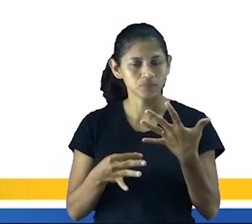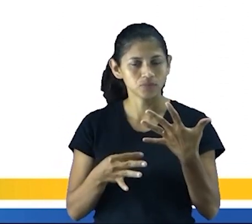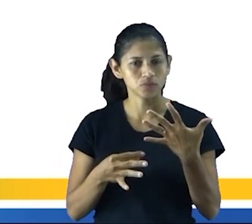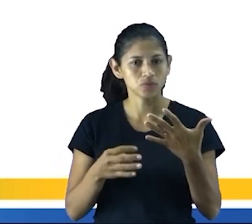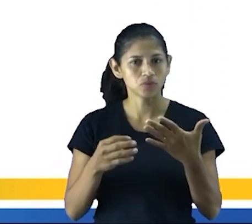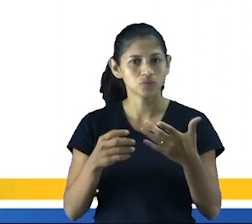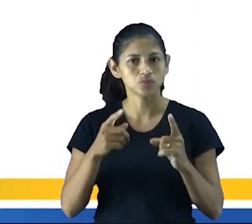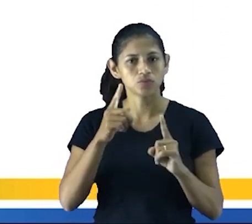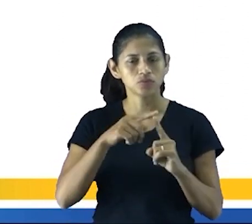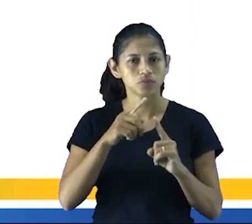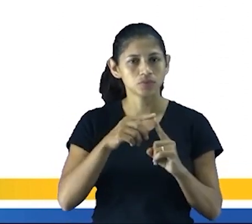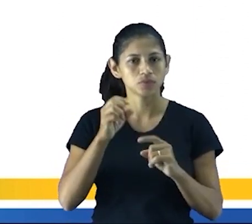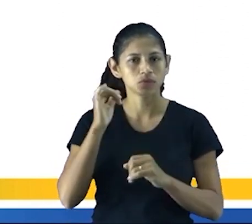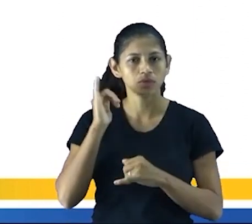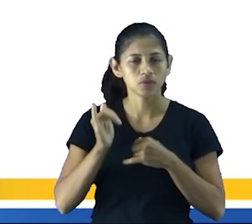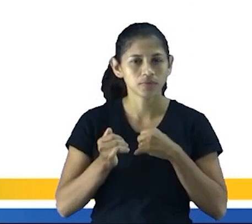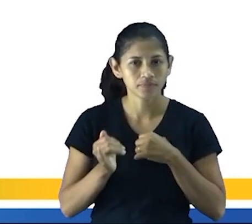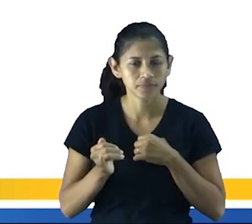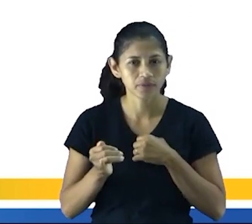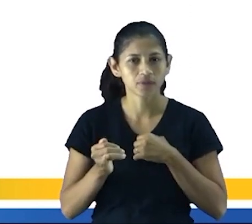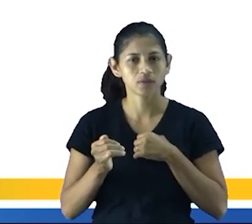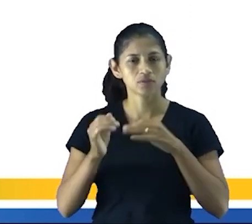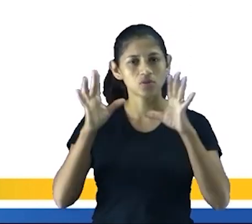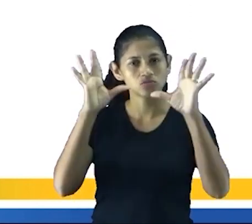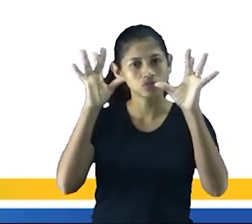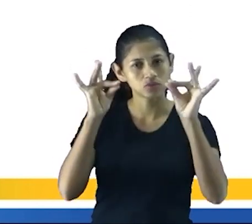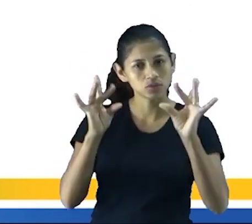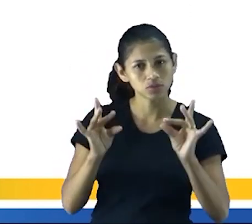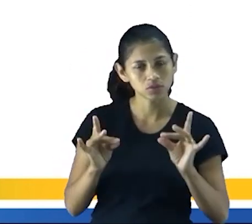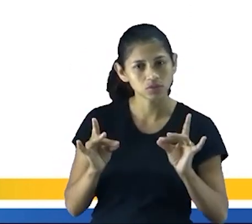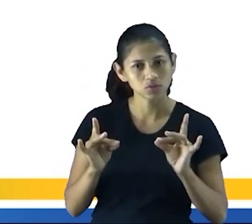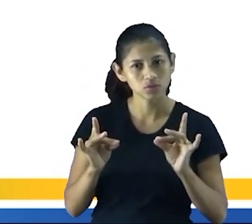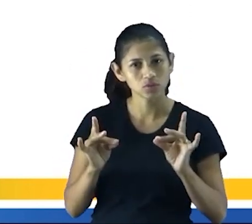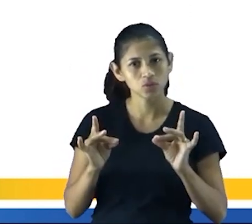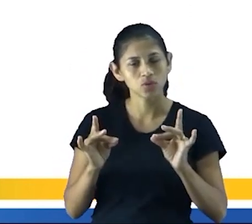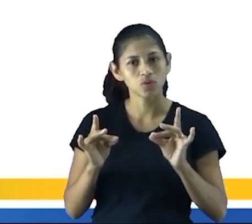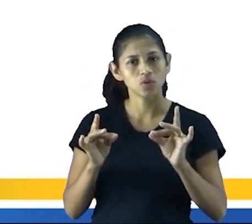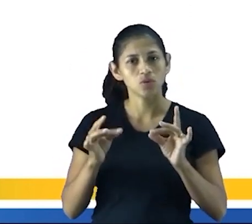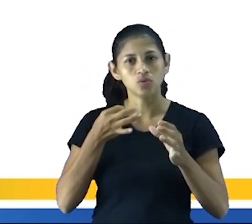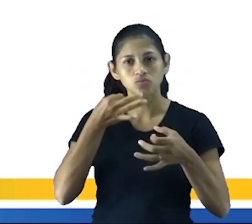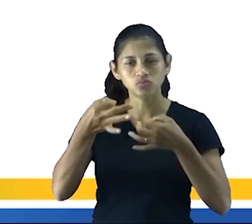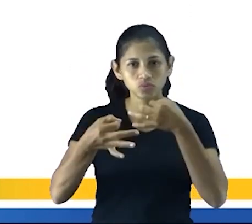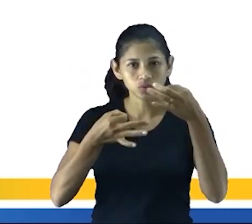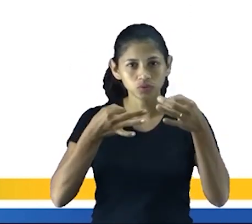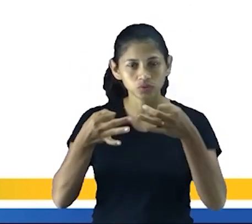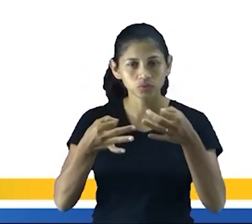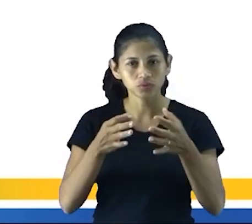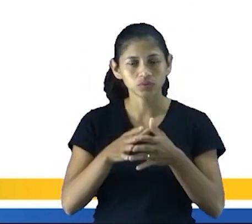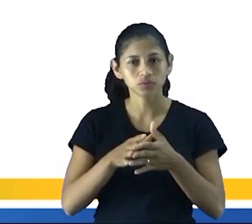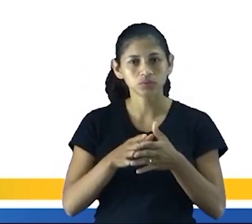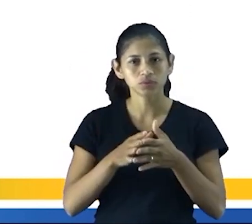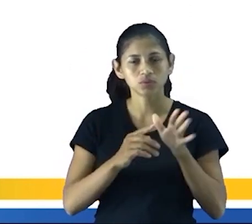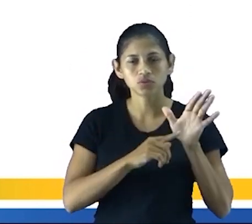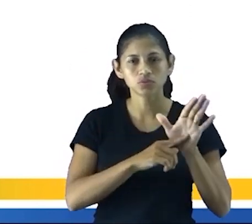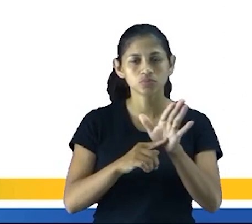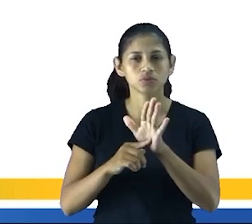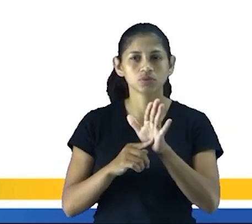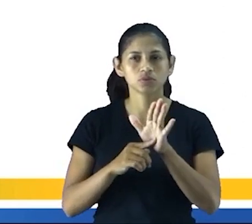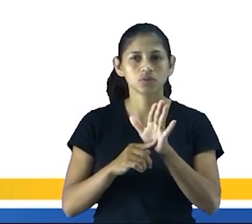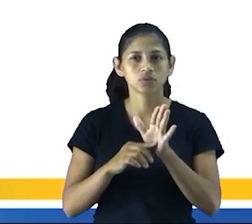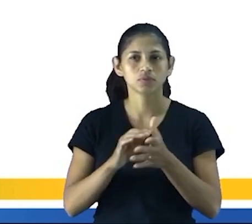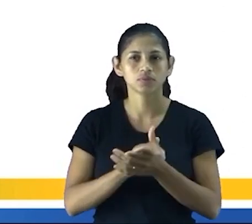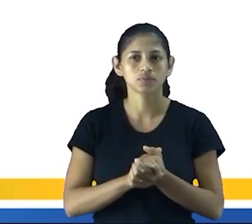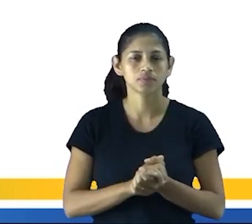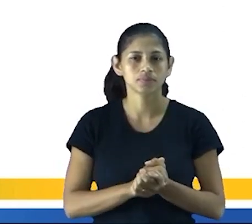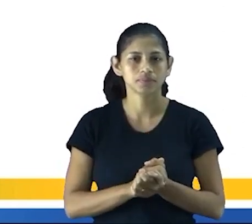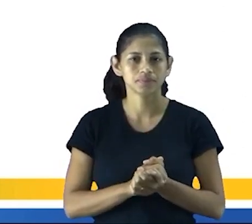texto: narração, descrição, dissertação, exposição e a